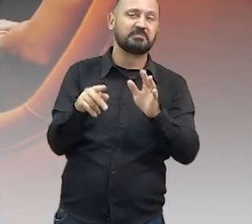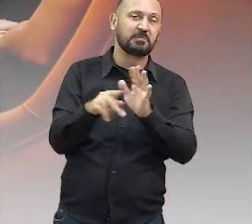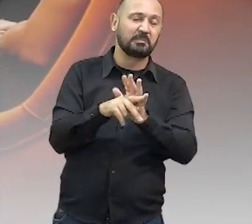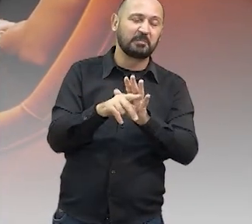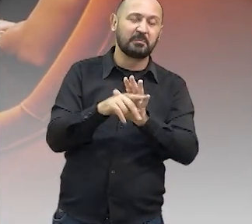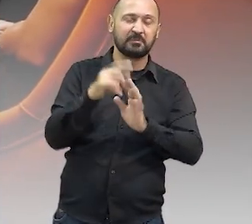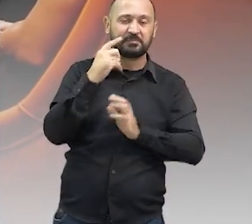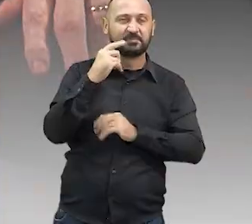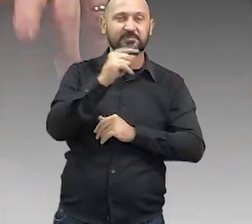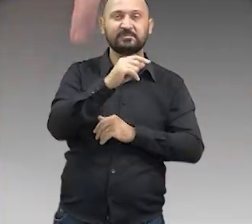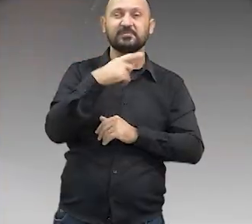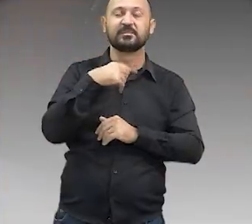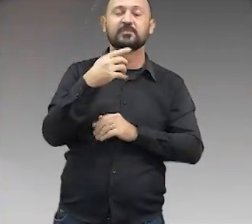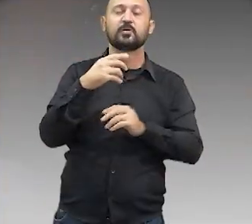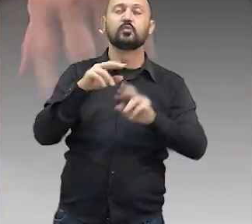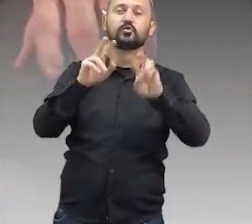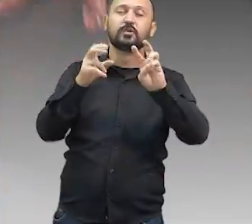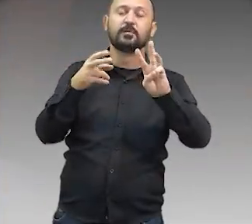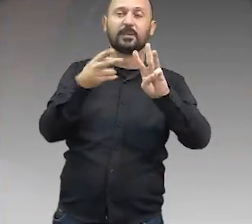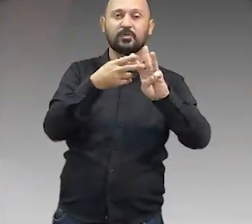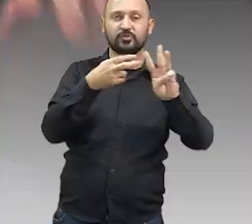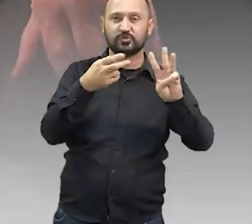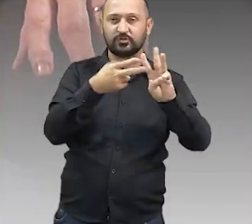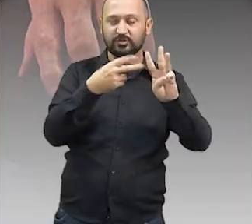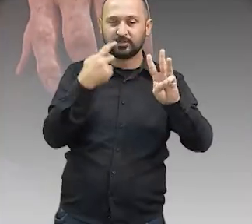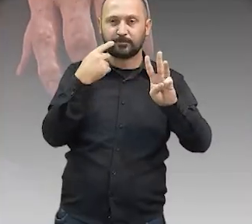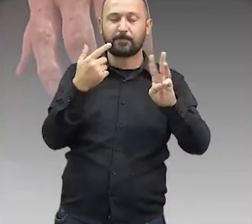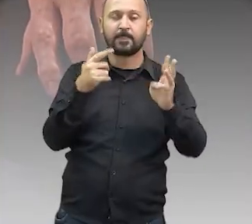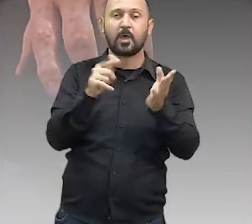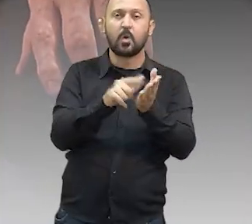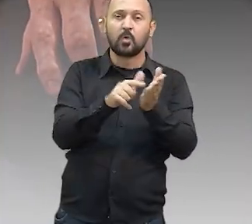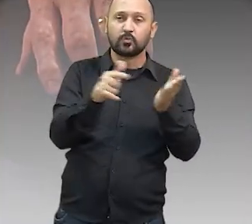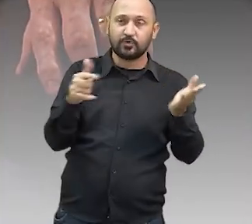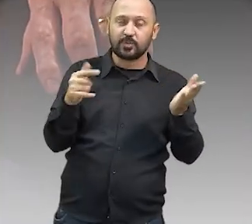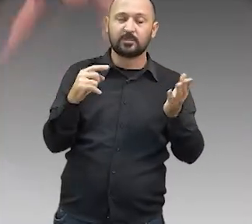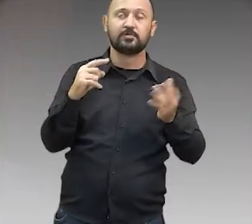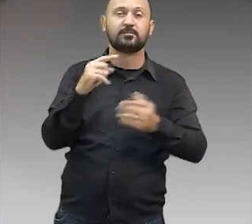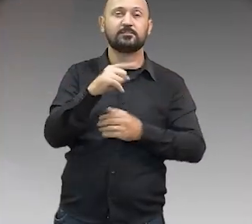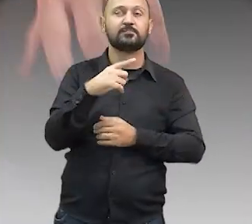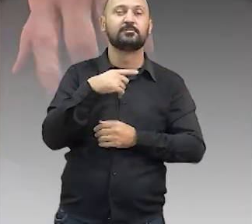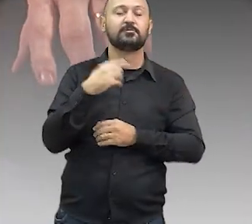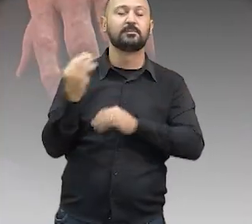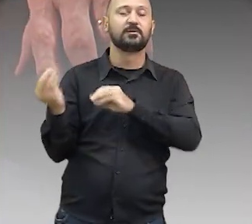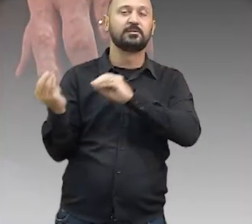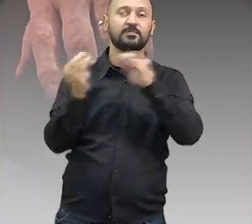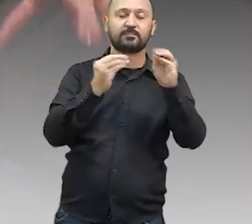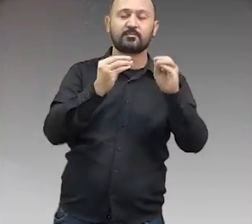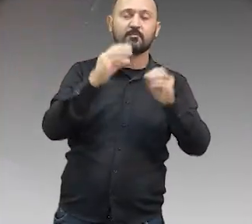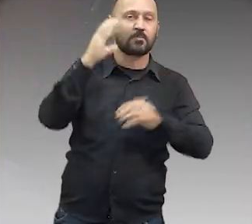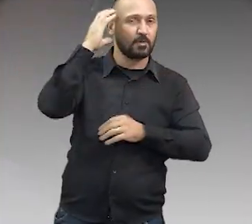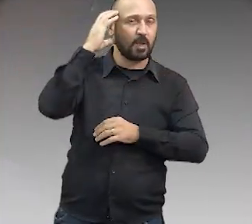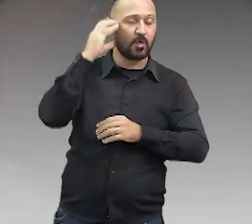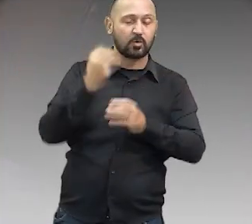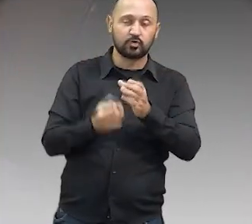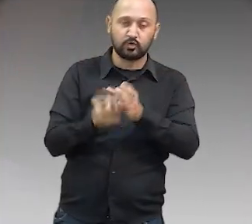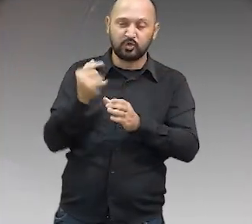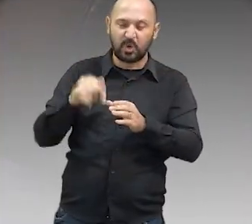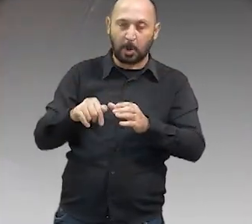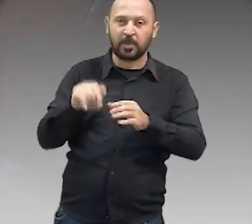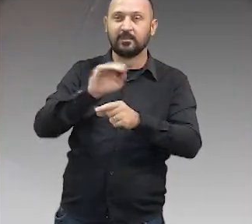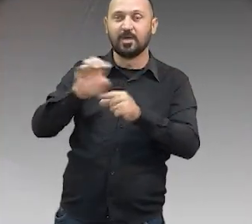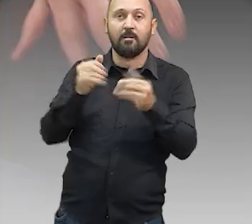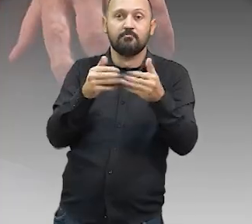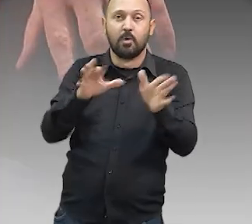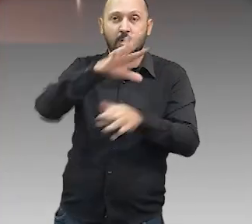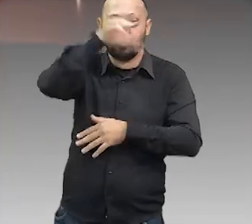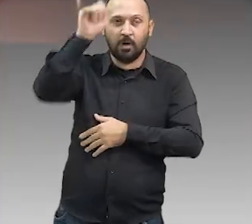do próprio Mato Grosso, a questão indígena. Então os grandes jornais iam para Cuiabá. Quando criou o Estado,